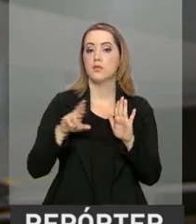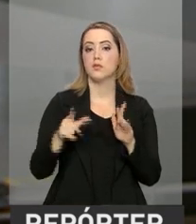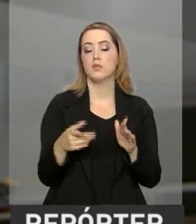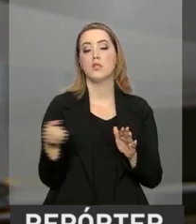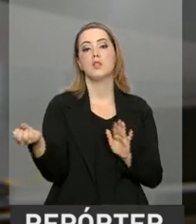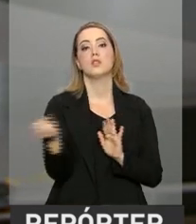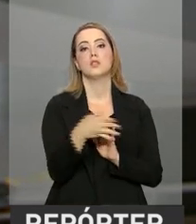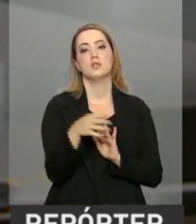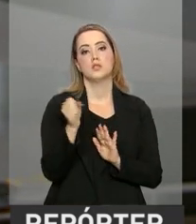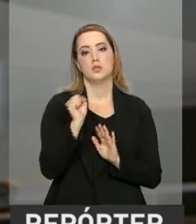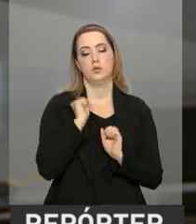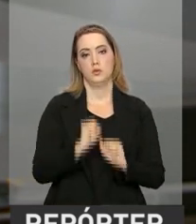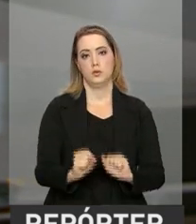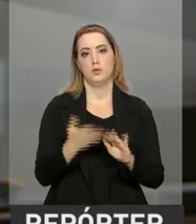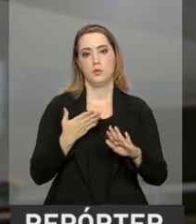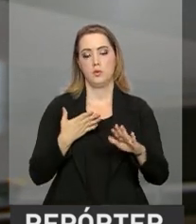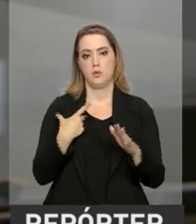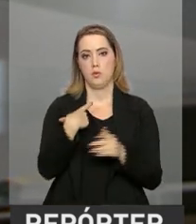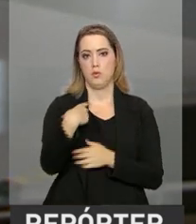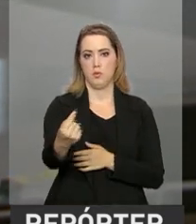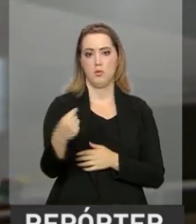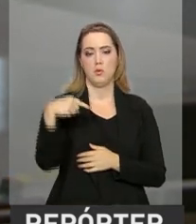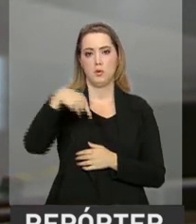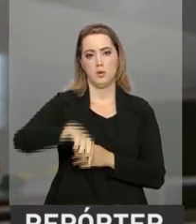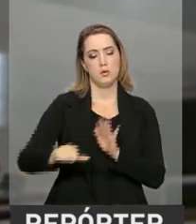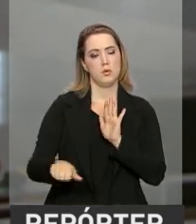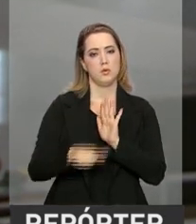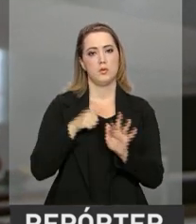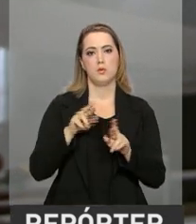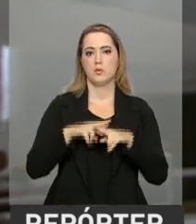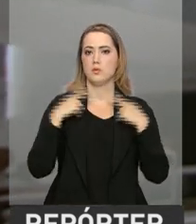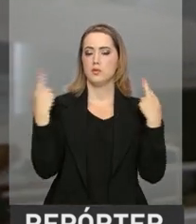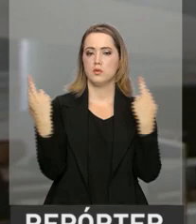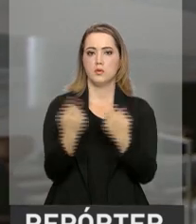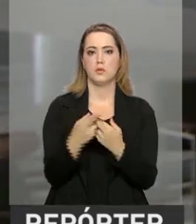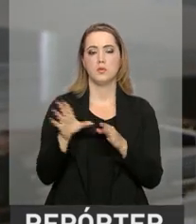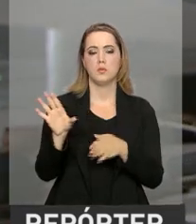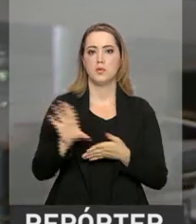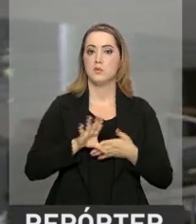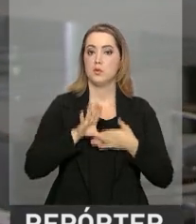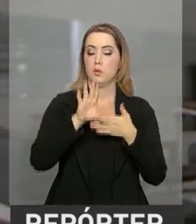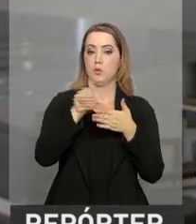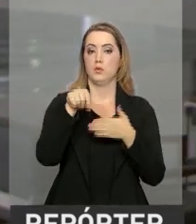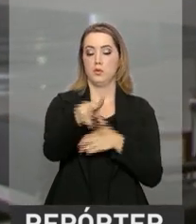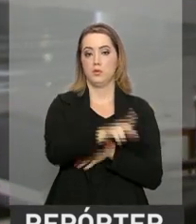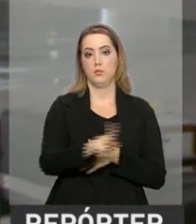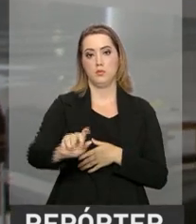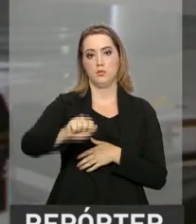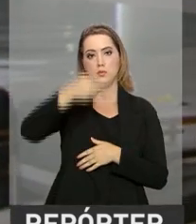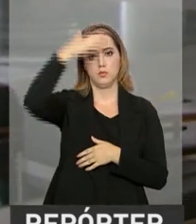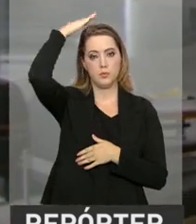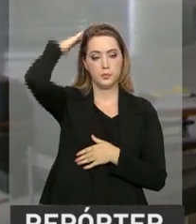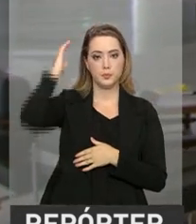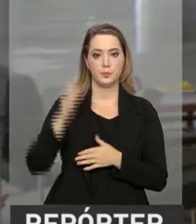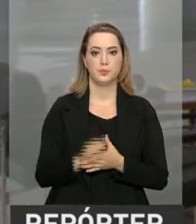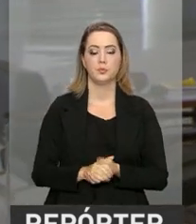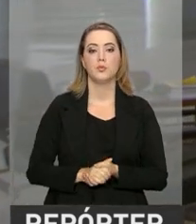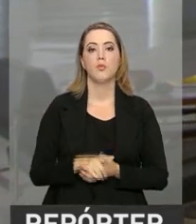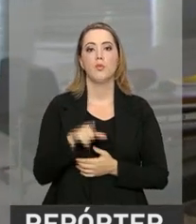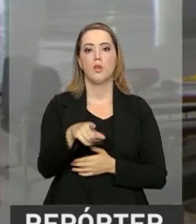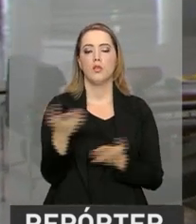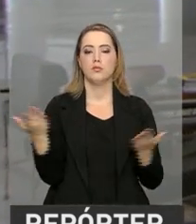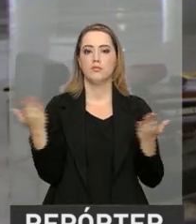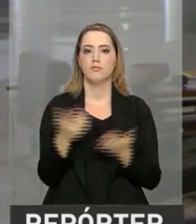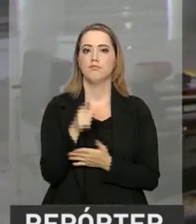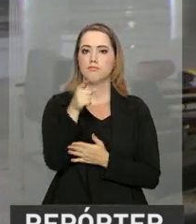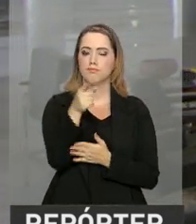das novidades que podem sair aqui desta primeira reunião que vai ser coordenada pelo presidente da República, Michel Temer. Eu volto